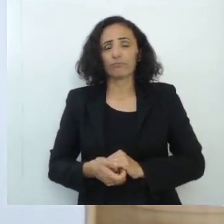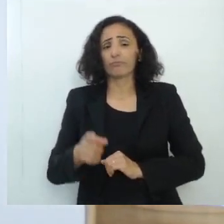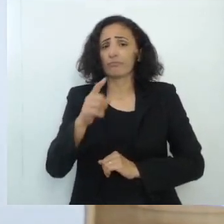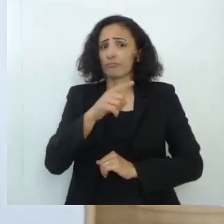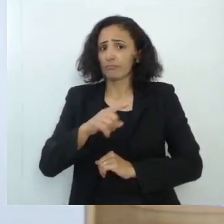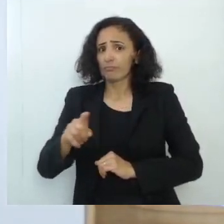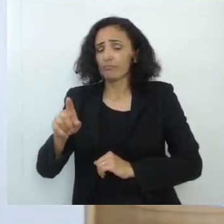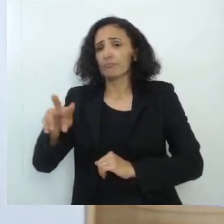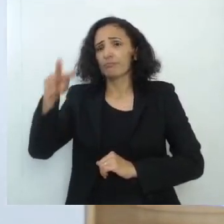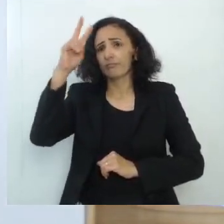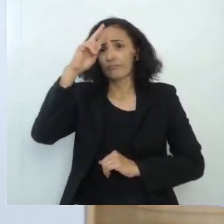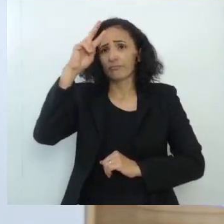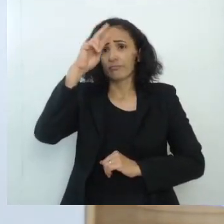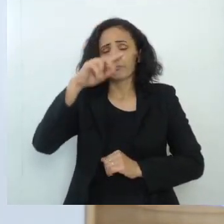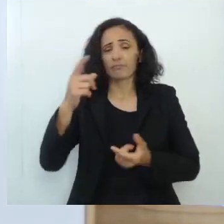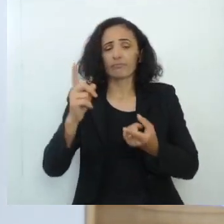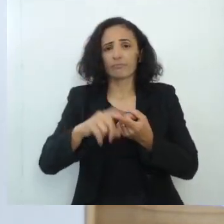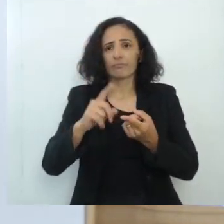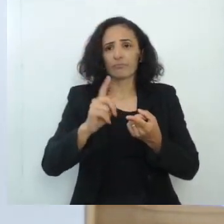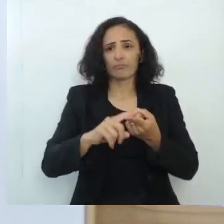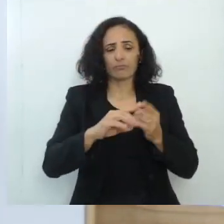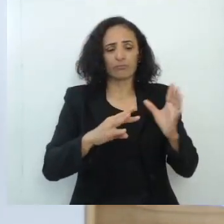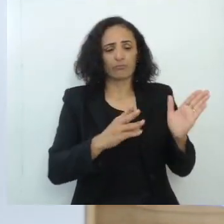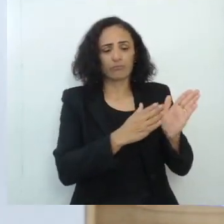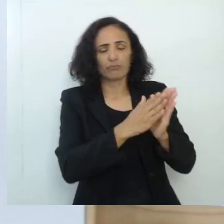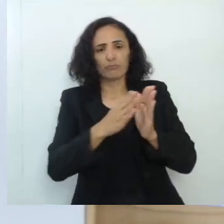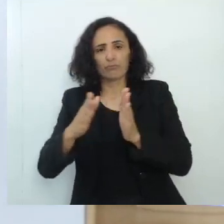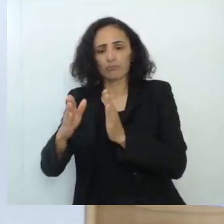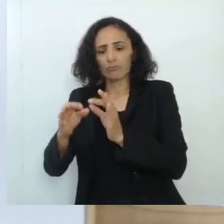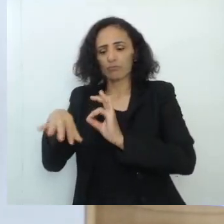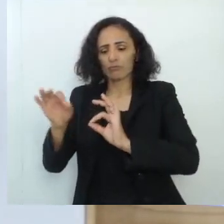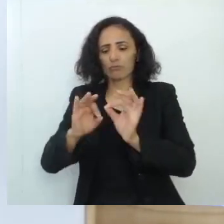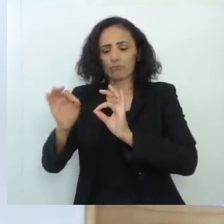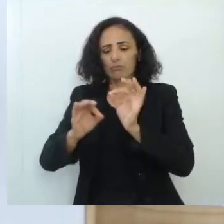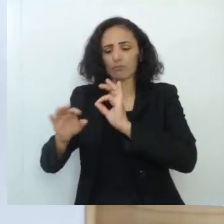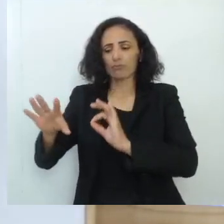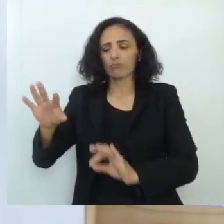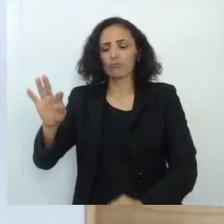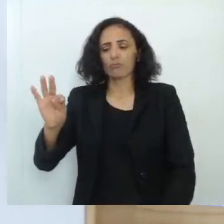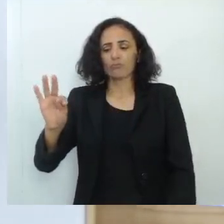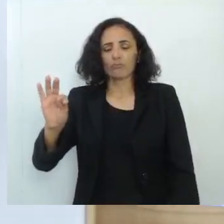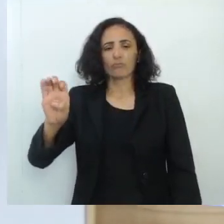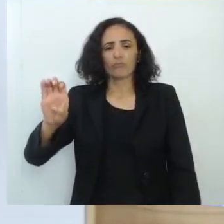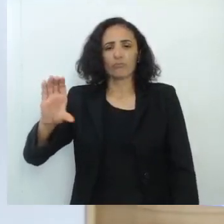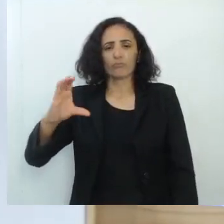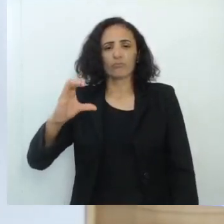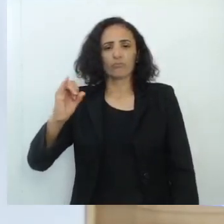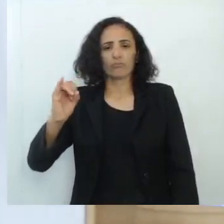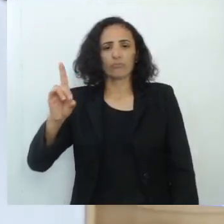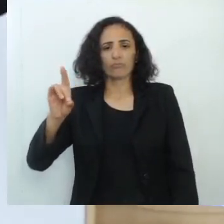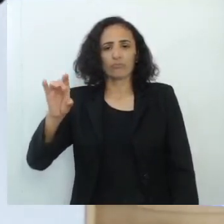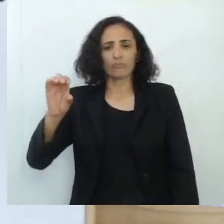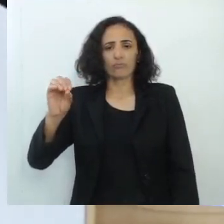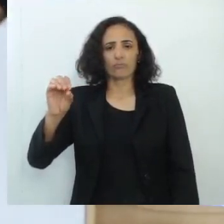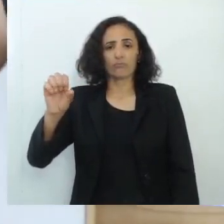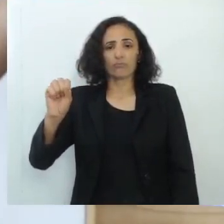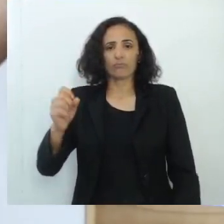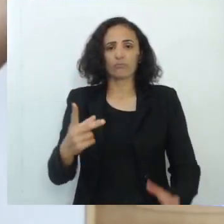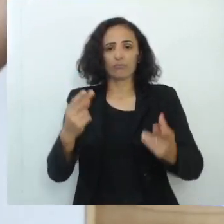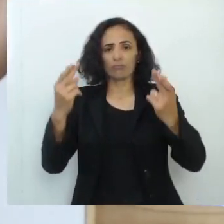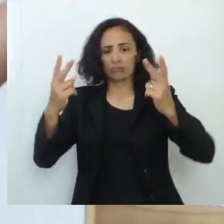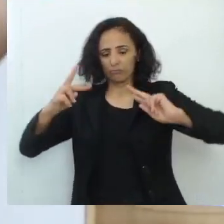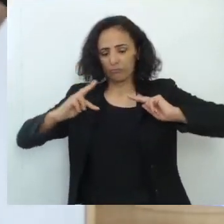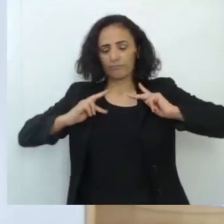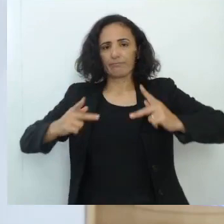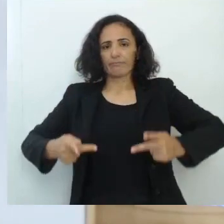tecidos vegetais, tá? Do mesmo jeito que nós, animais, temos tecidos para formar o corpo, planta também tem tecido.